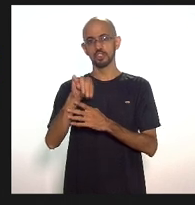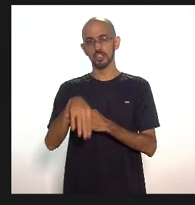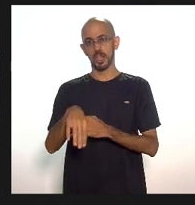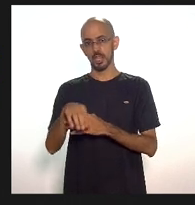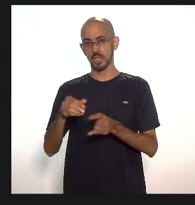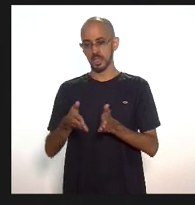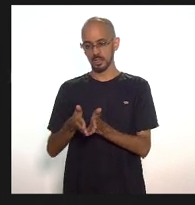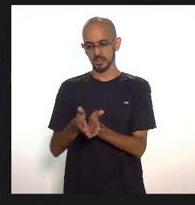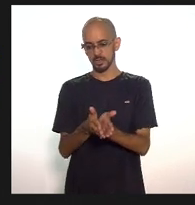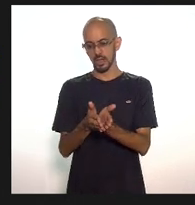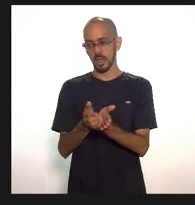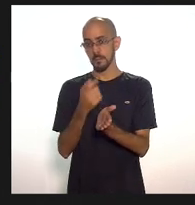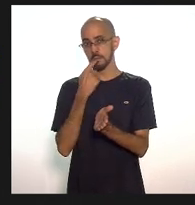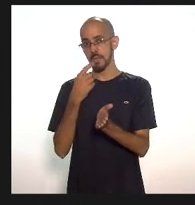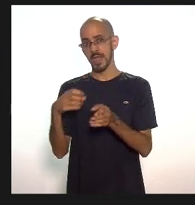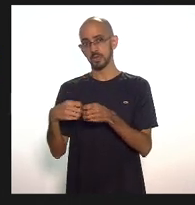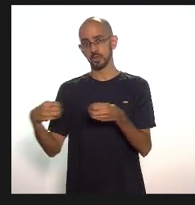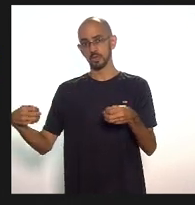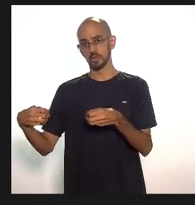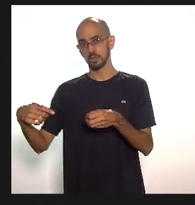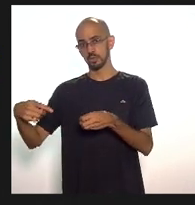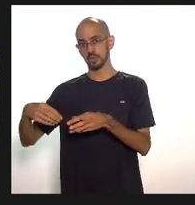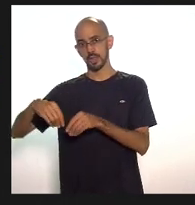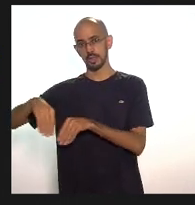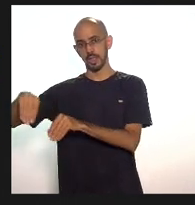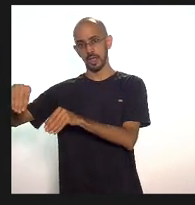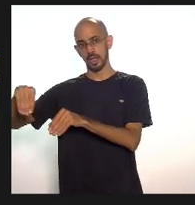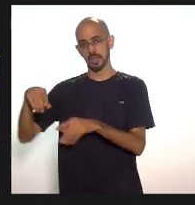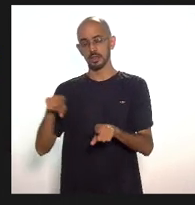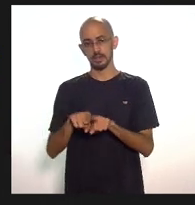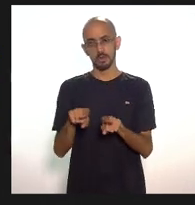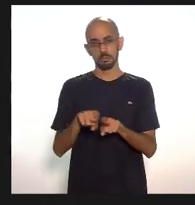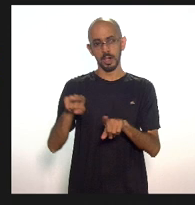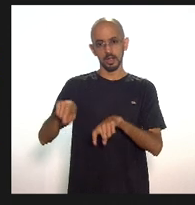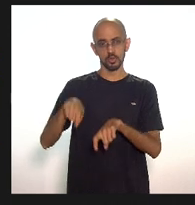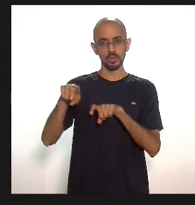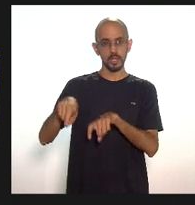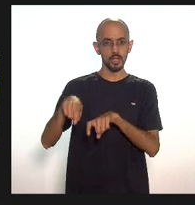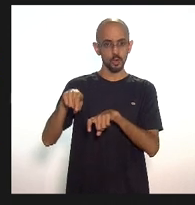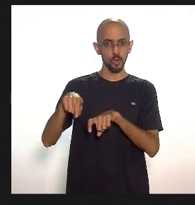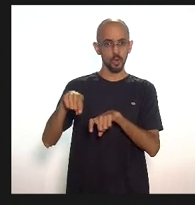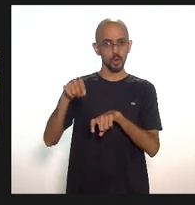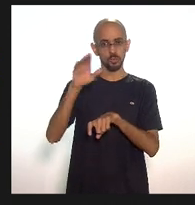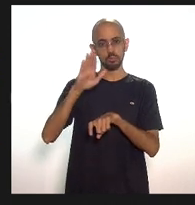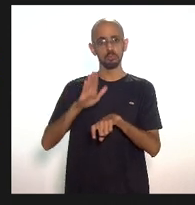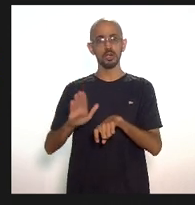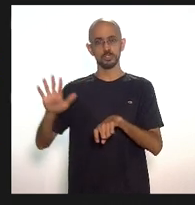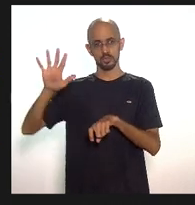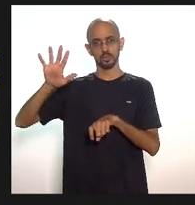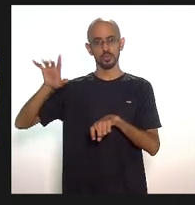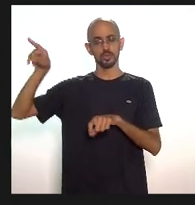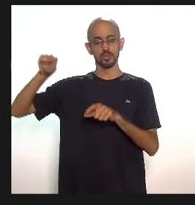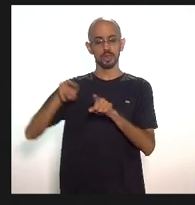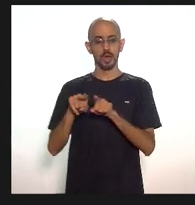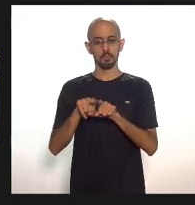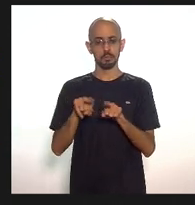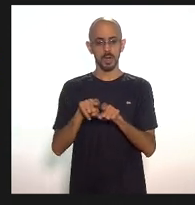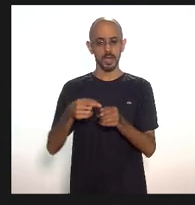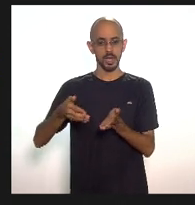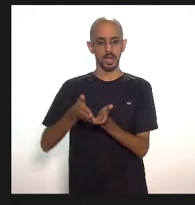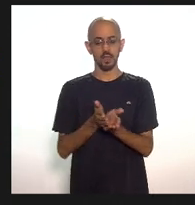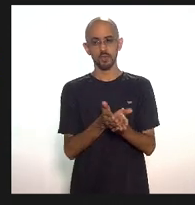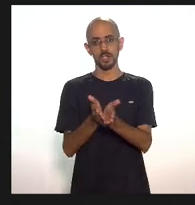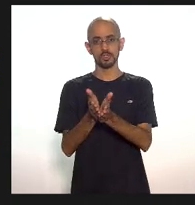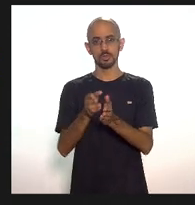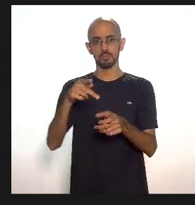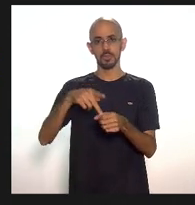bastante expressivo na navegação de interior e também da navegação de petróleo